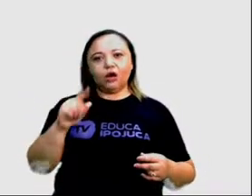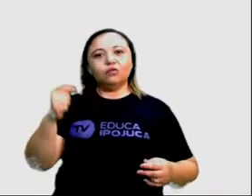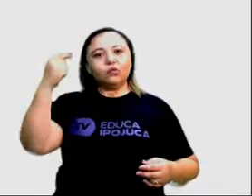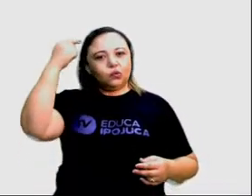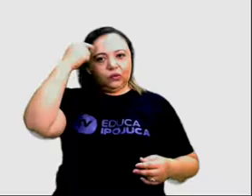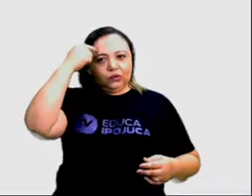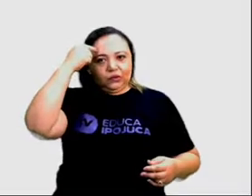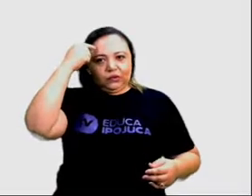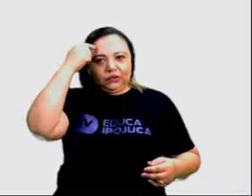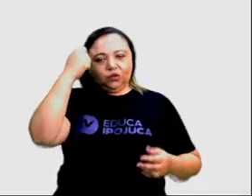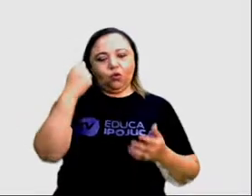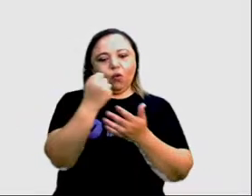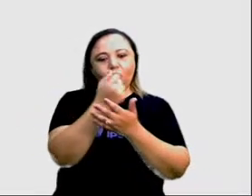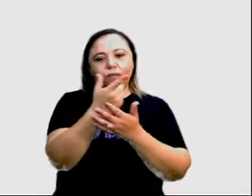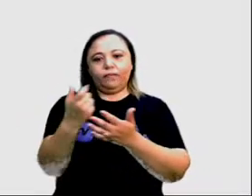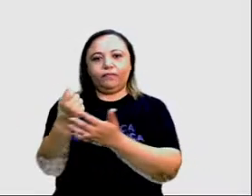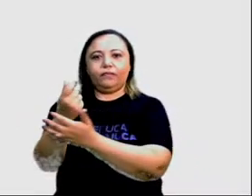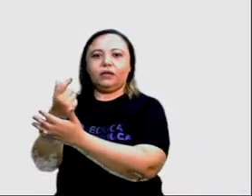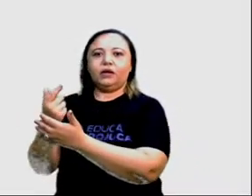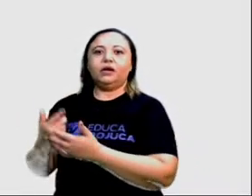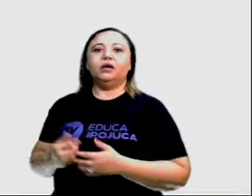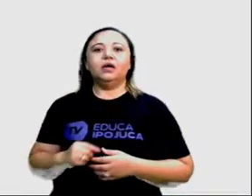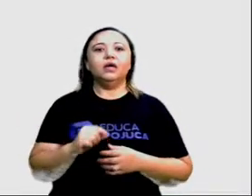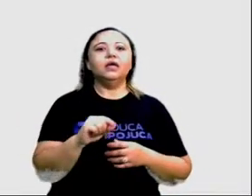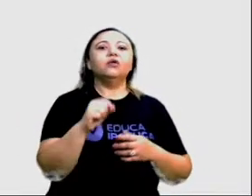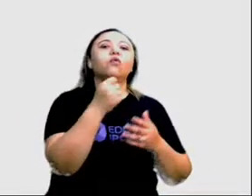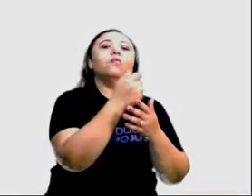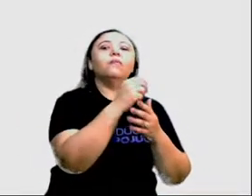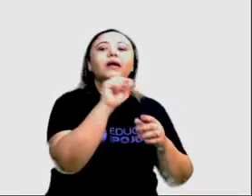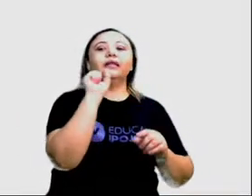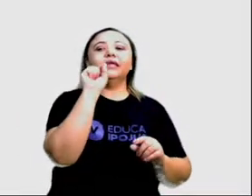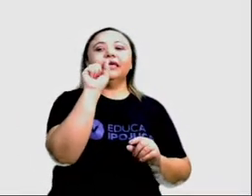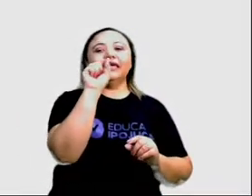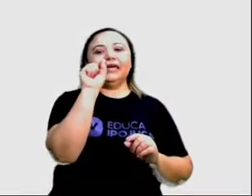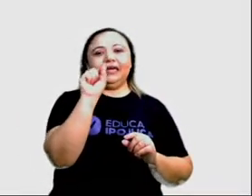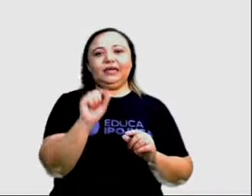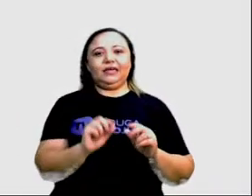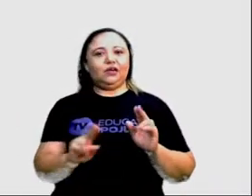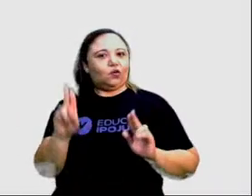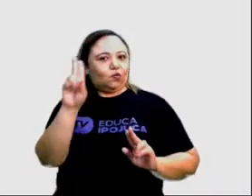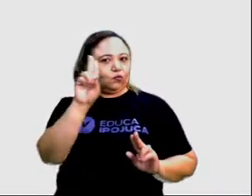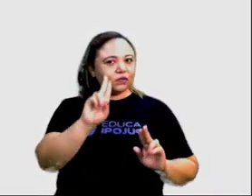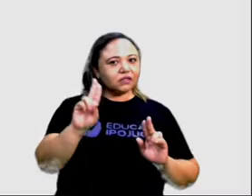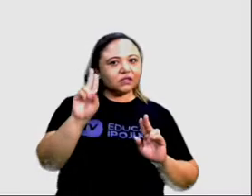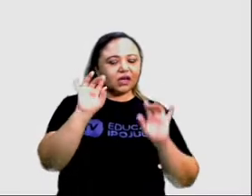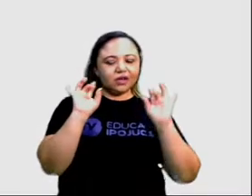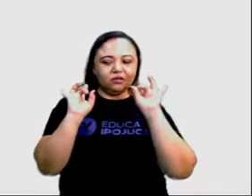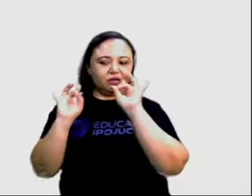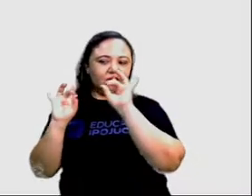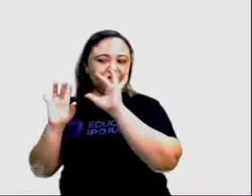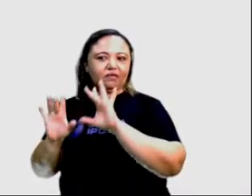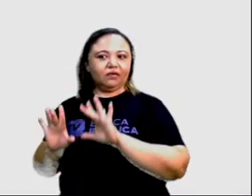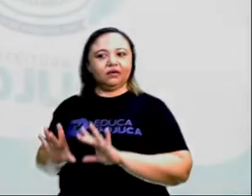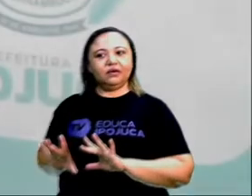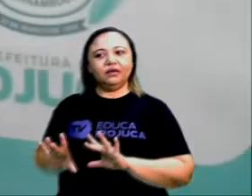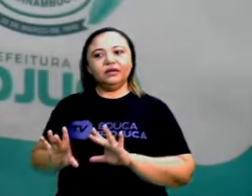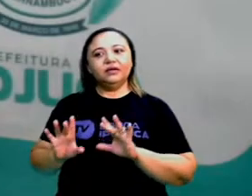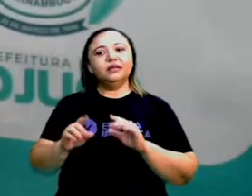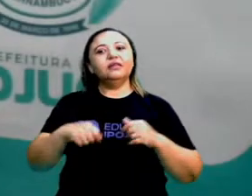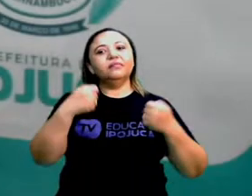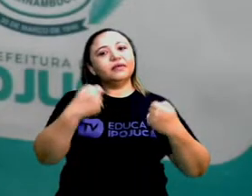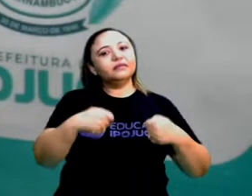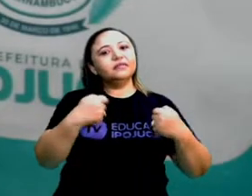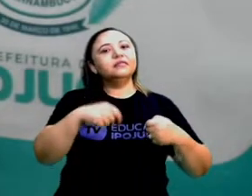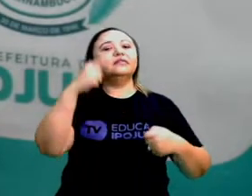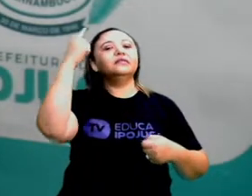comprar? Como comprar? De quem comprar? Como usar? Como descartar? É muito importante a gente ter essa